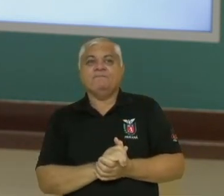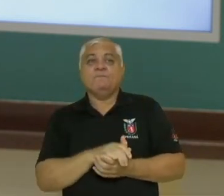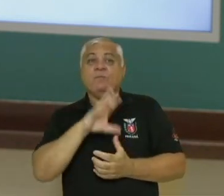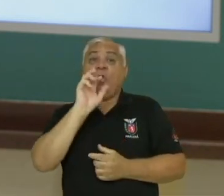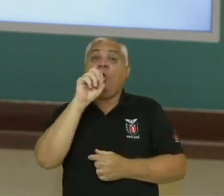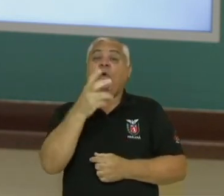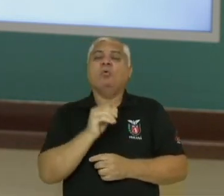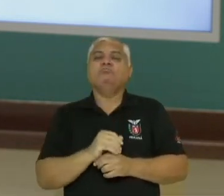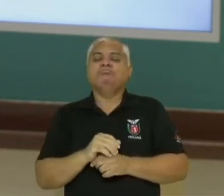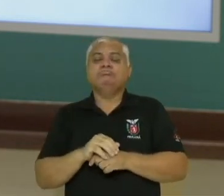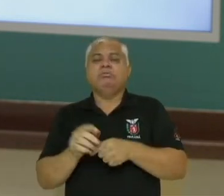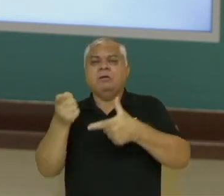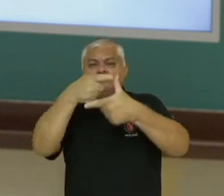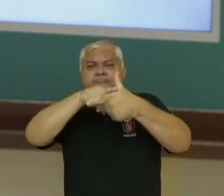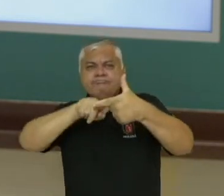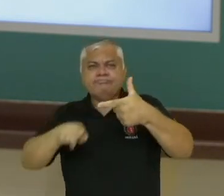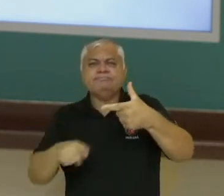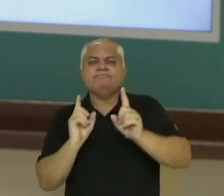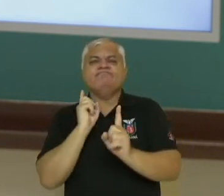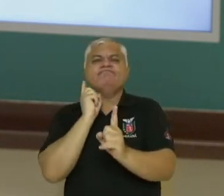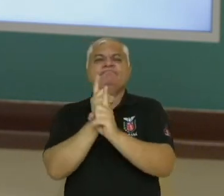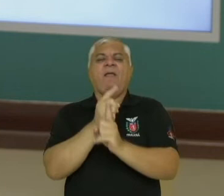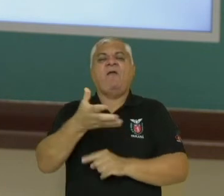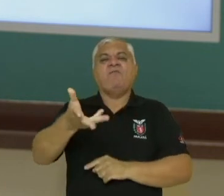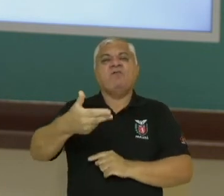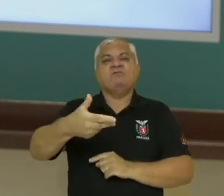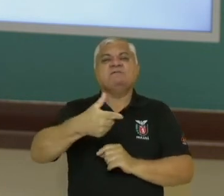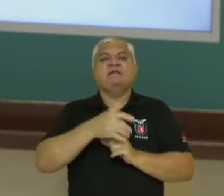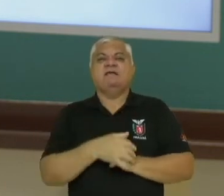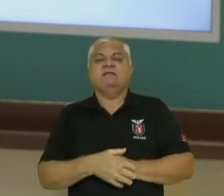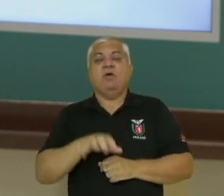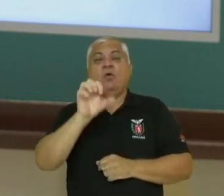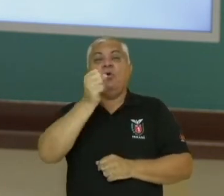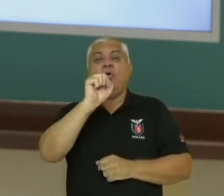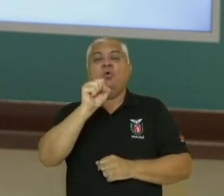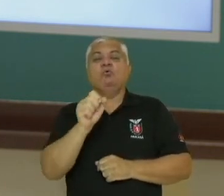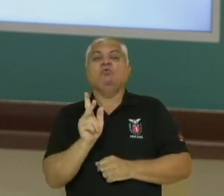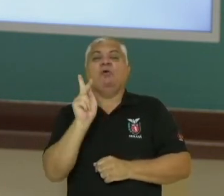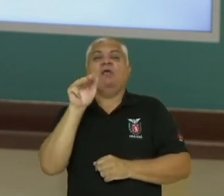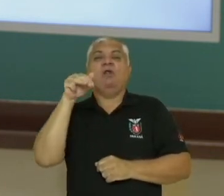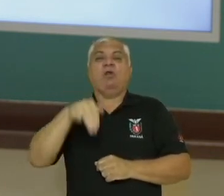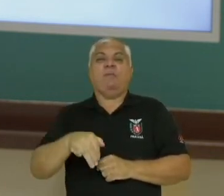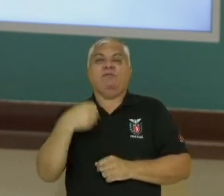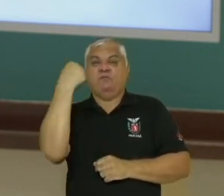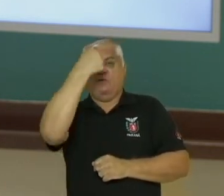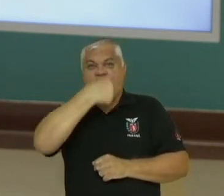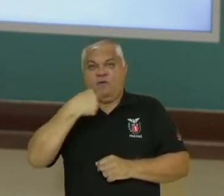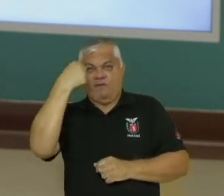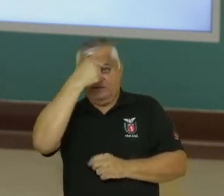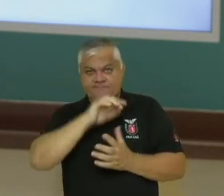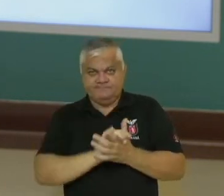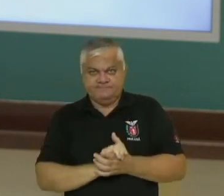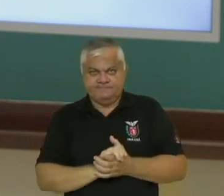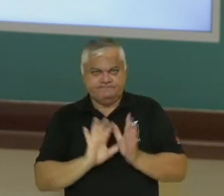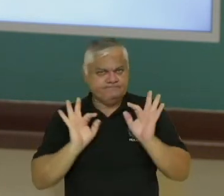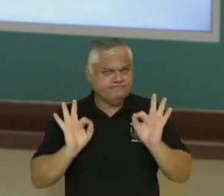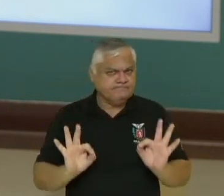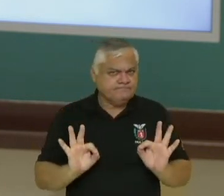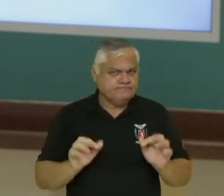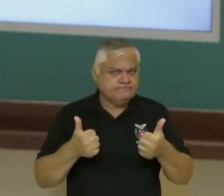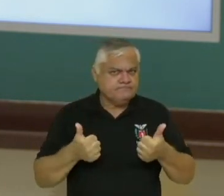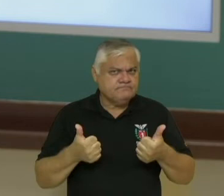se eu fizer esse cálculo, eu vou achar uma velocidade média de aproximadamente 8 km por hora.